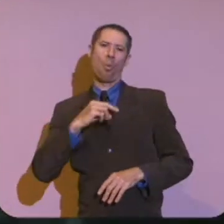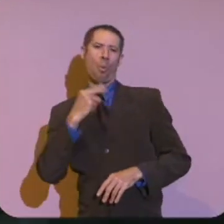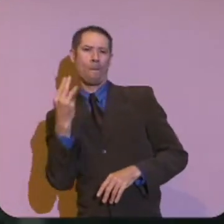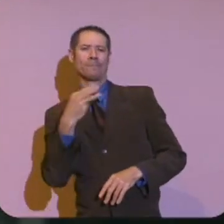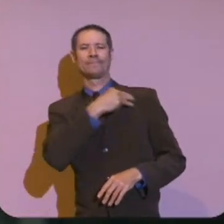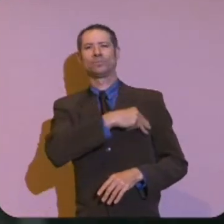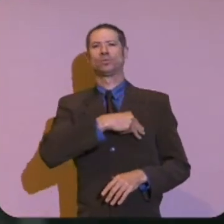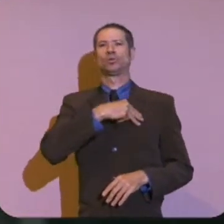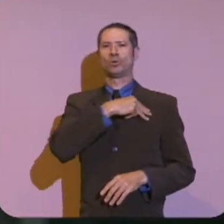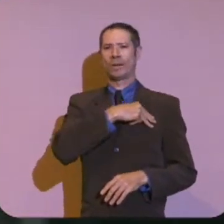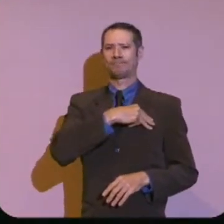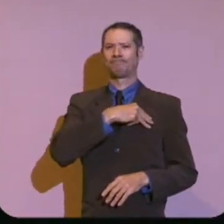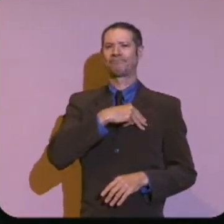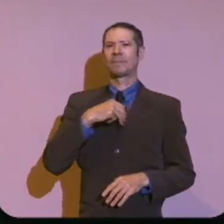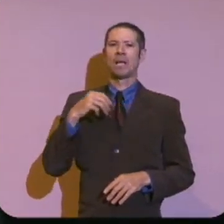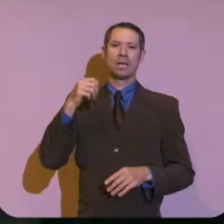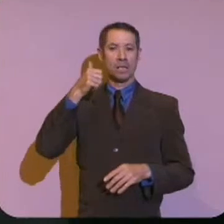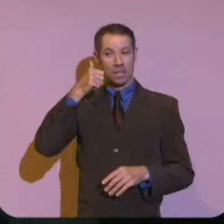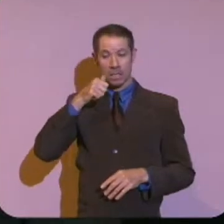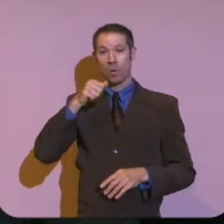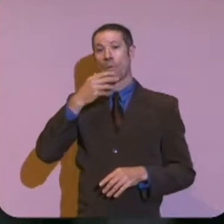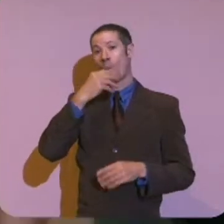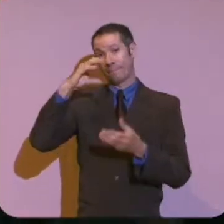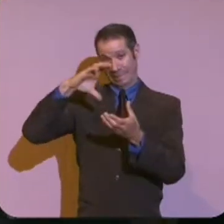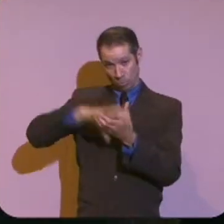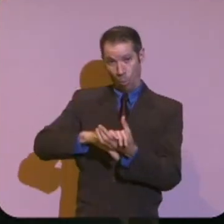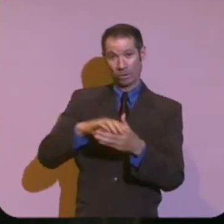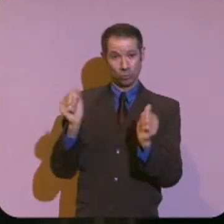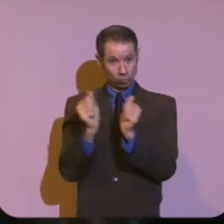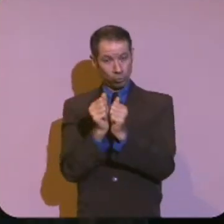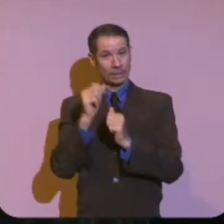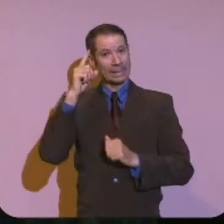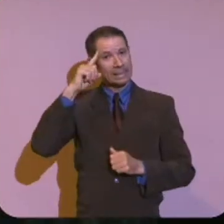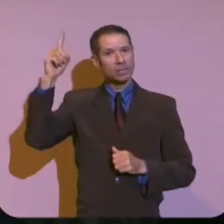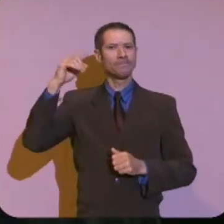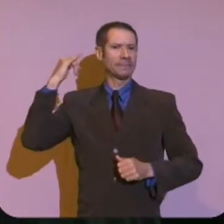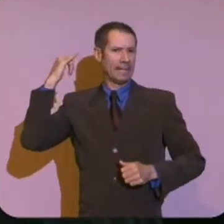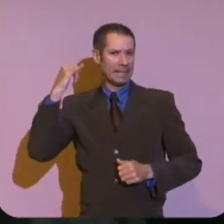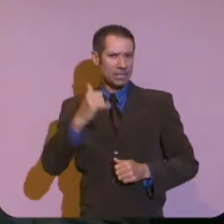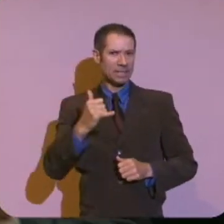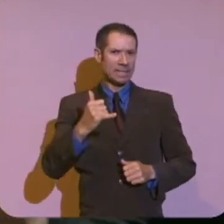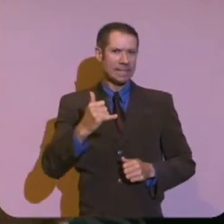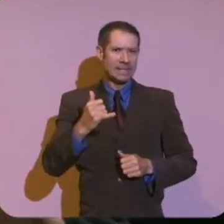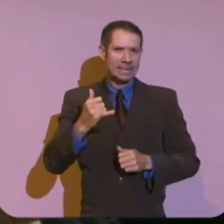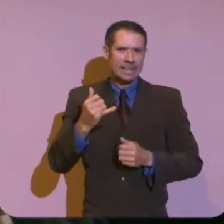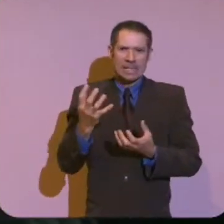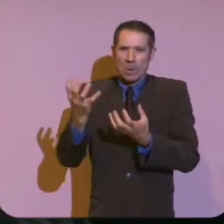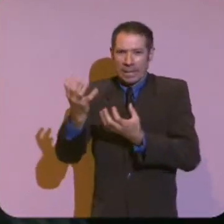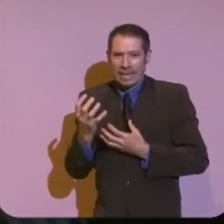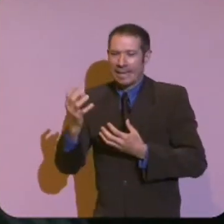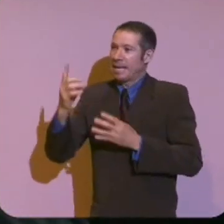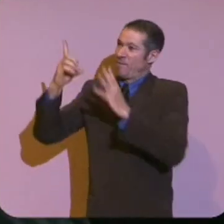da sua esposa que pregaram aqui. Naquele dia ele disse: eu queria fugir de novo.